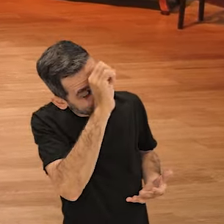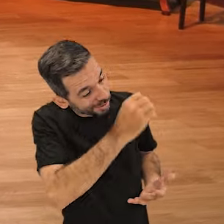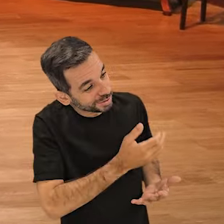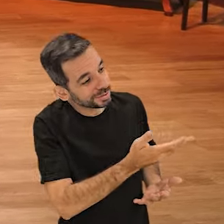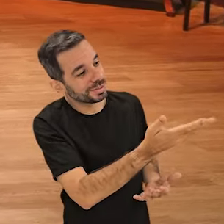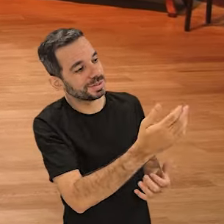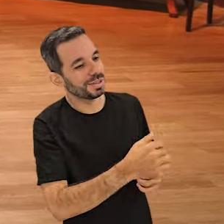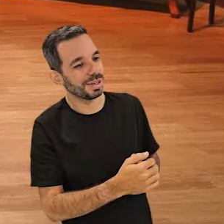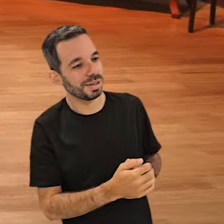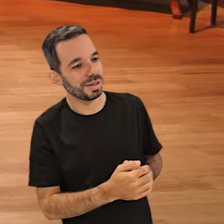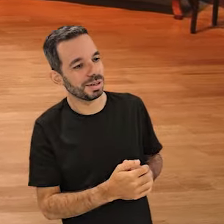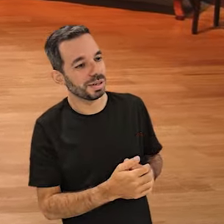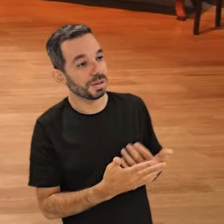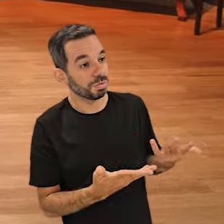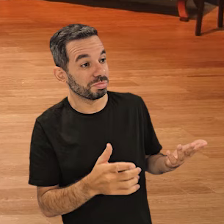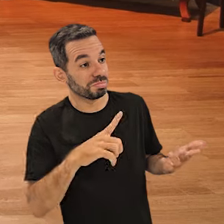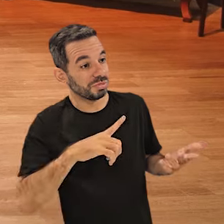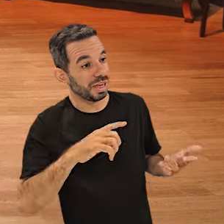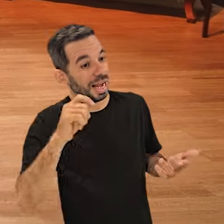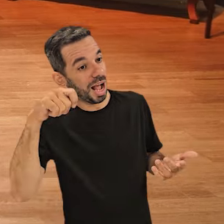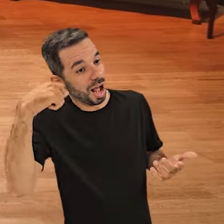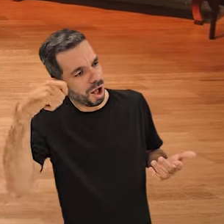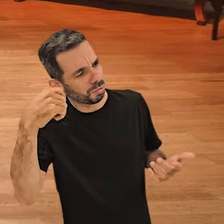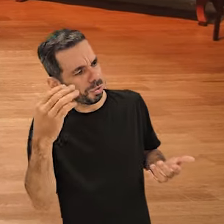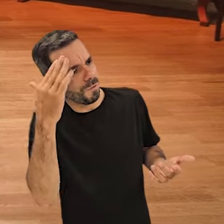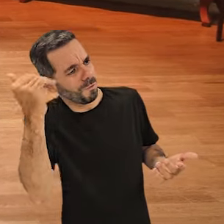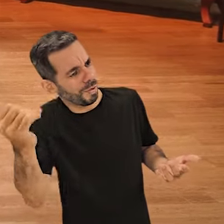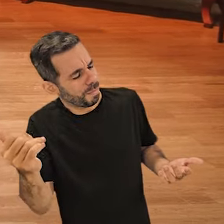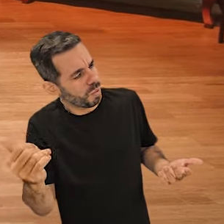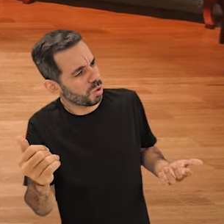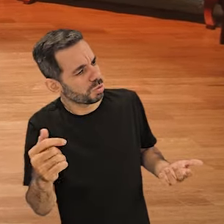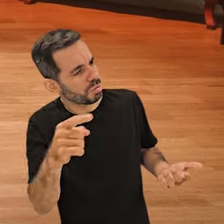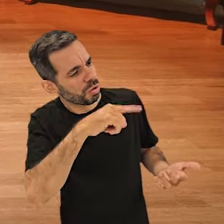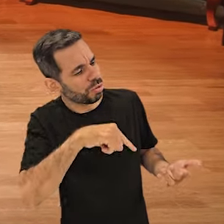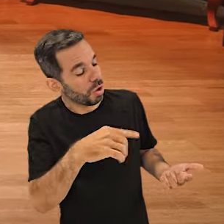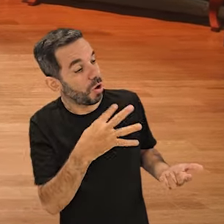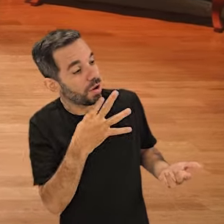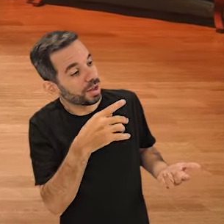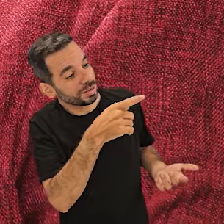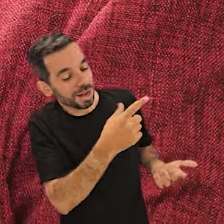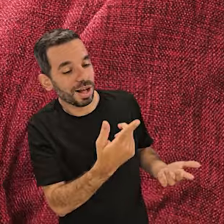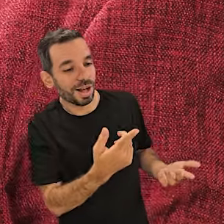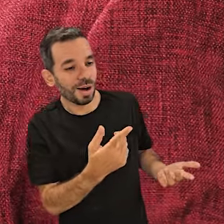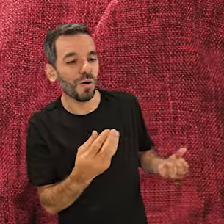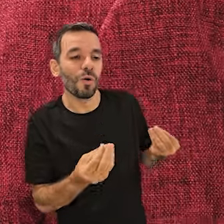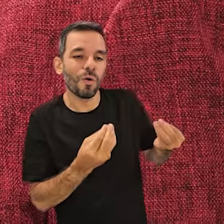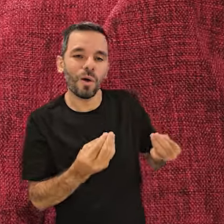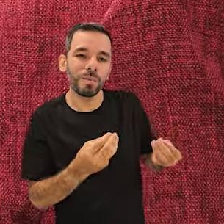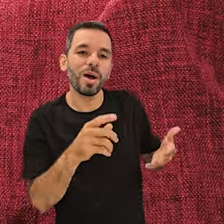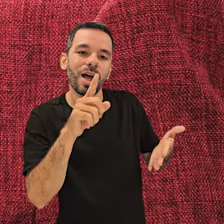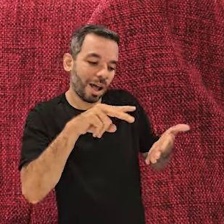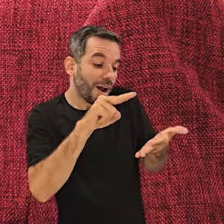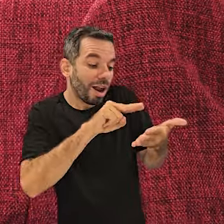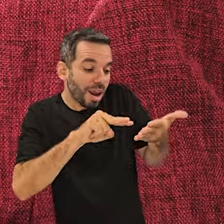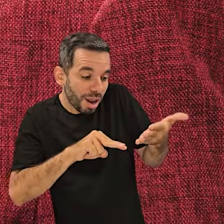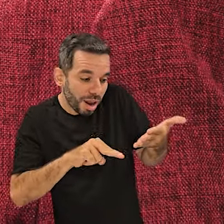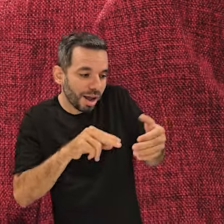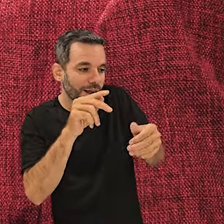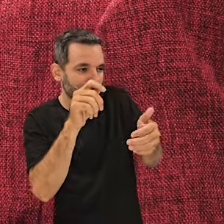que a gente conhece, fica sabendo mais sobre eles, até algumas vivências, através da escrita. Há também aqueles que